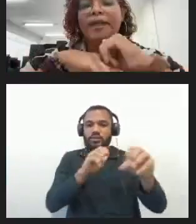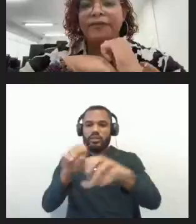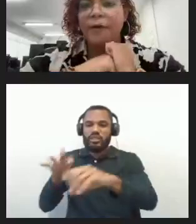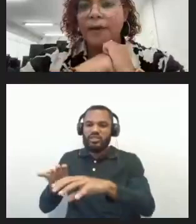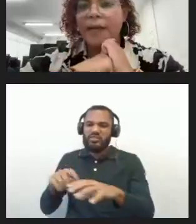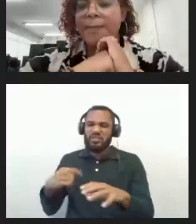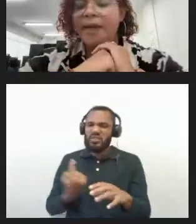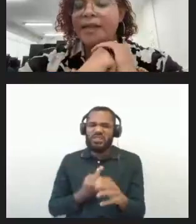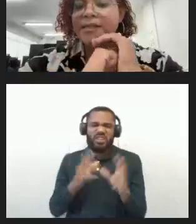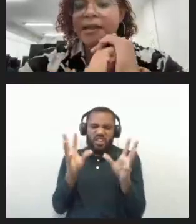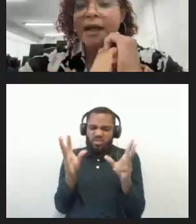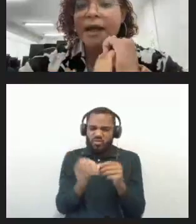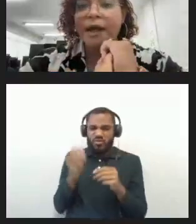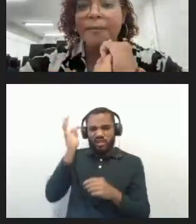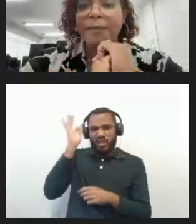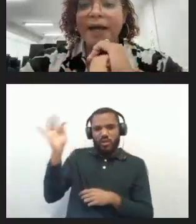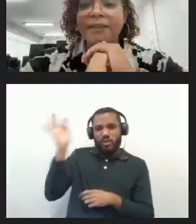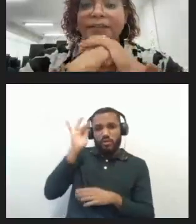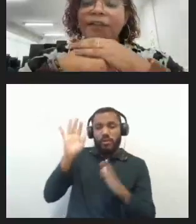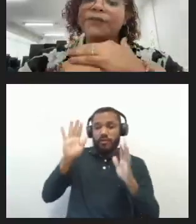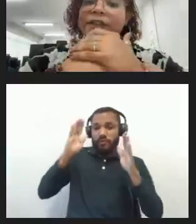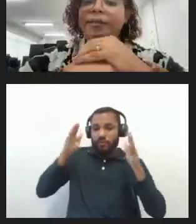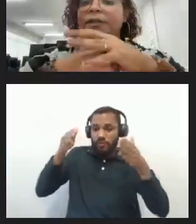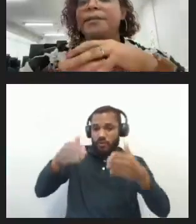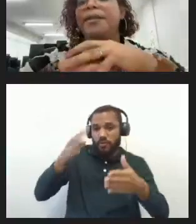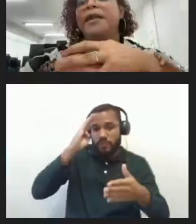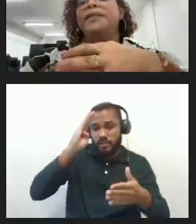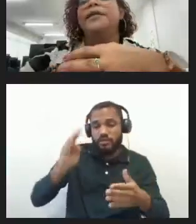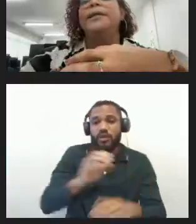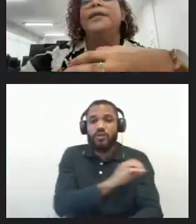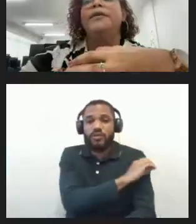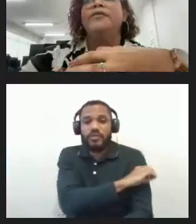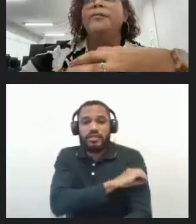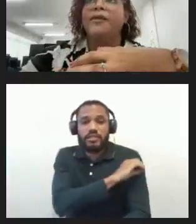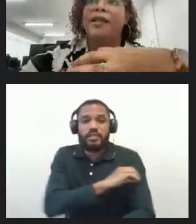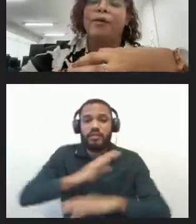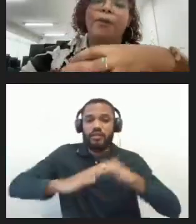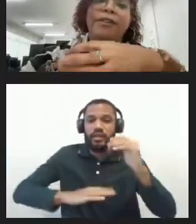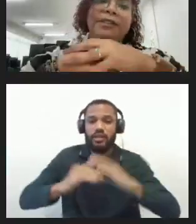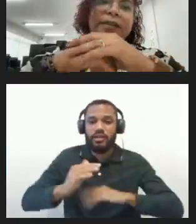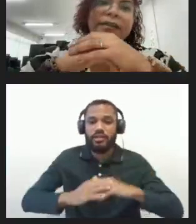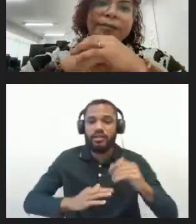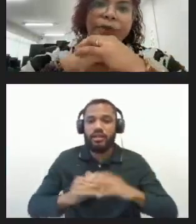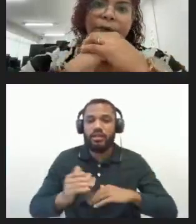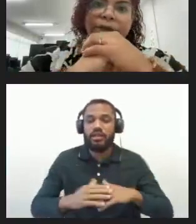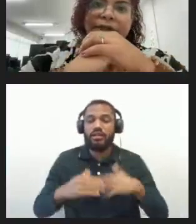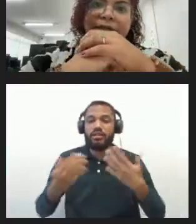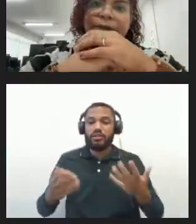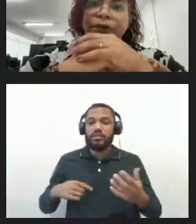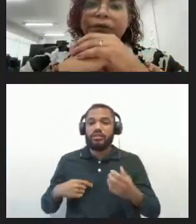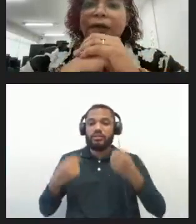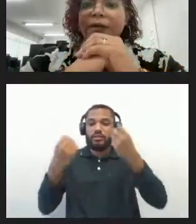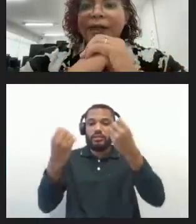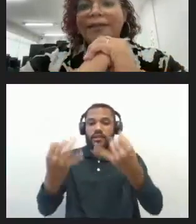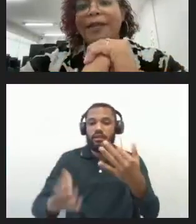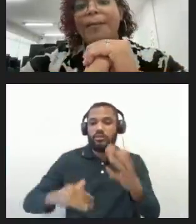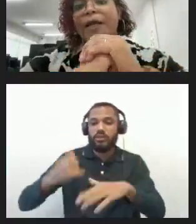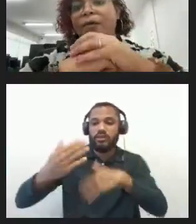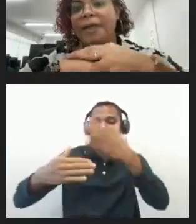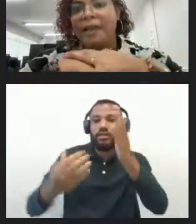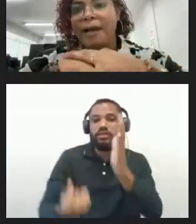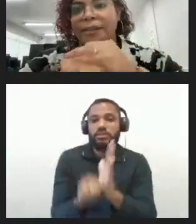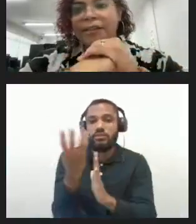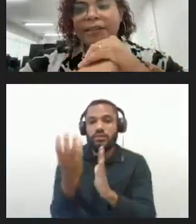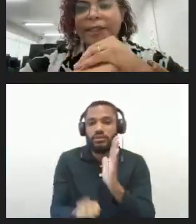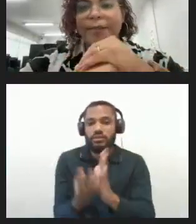aí a gente vai focar mais na parte de oficina mesmo de prática. Vamos falar sobre o processo de produção, que ele